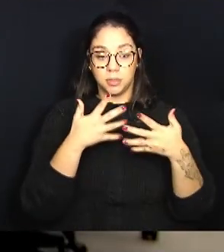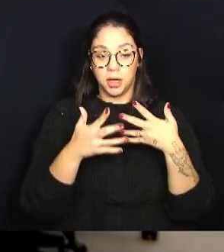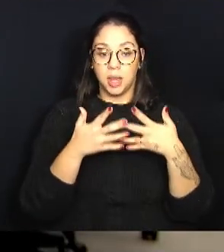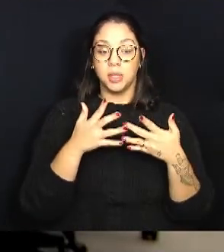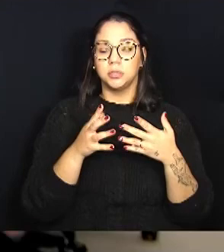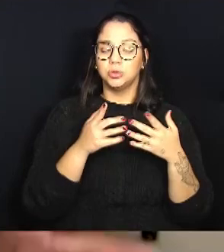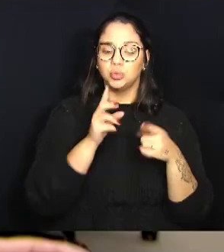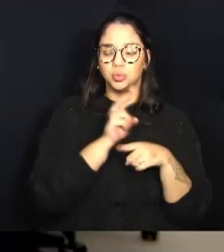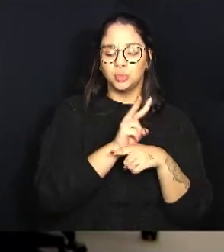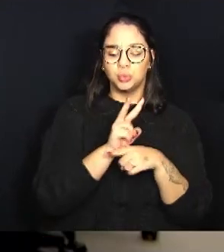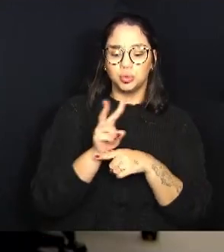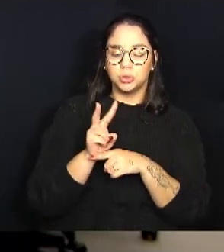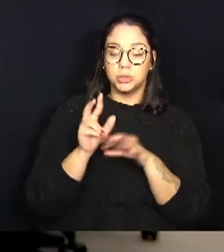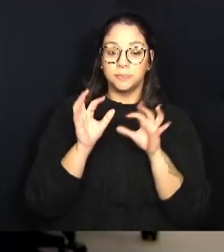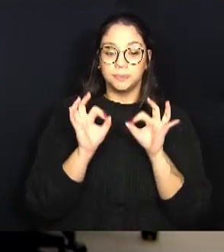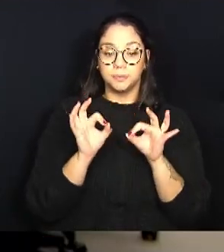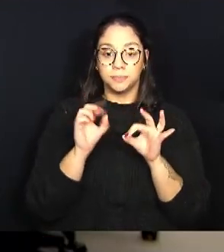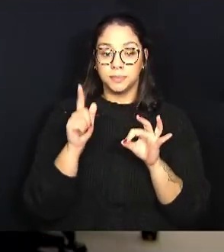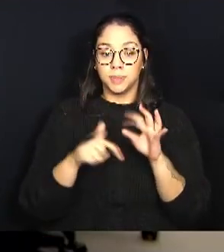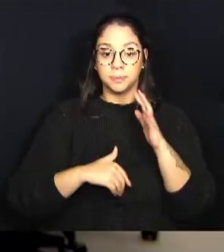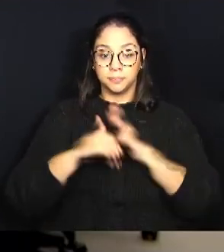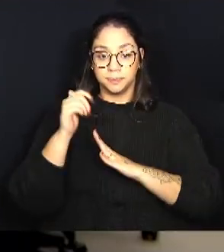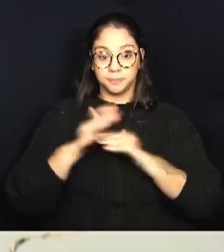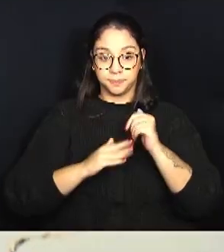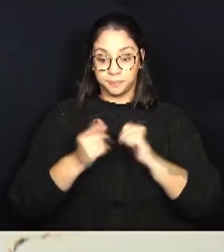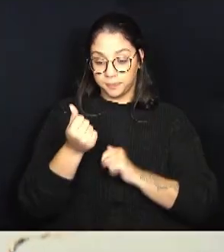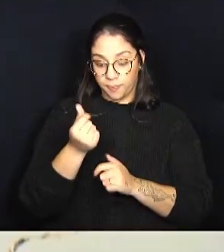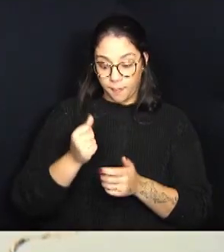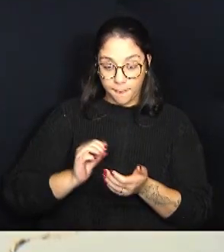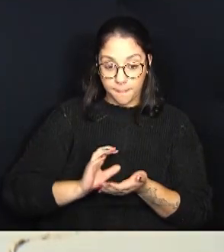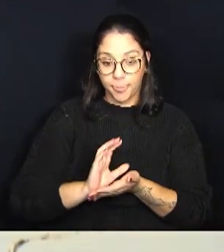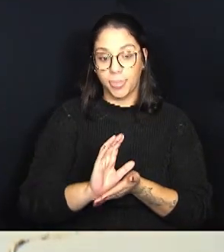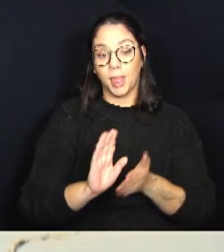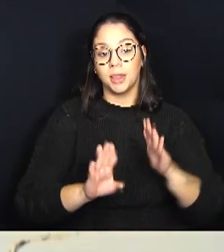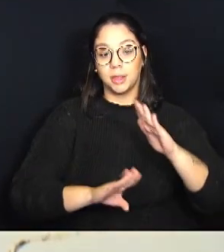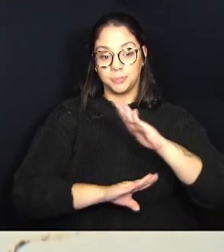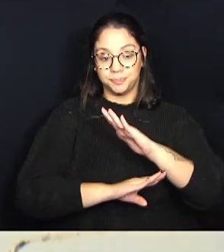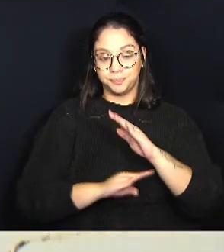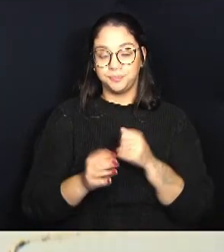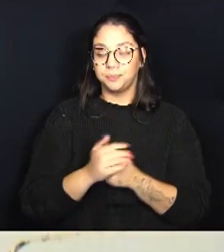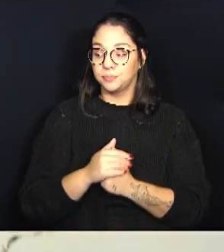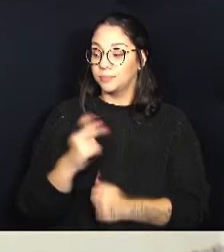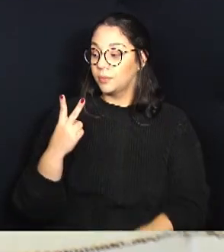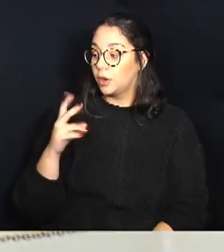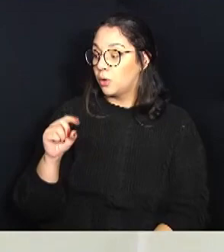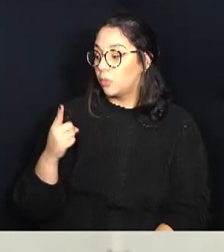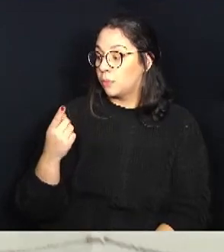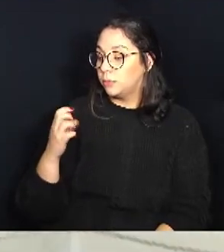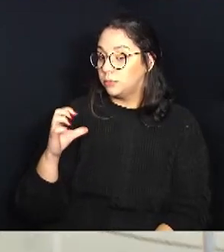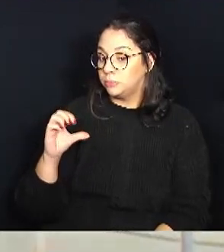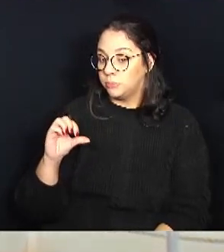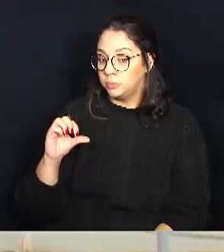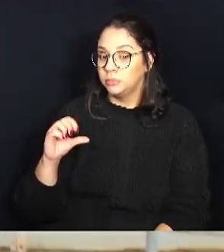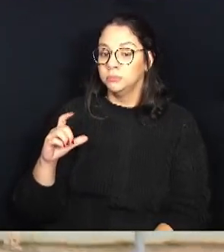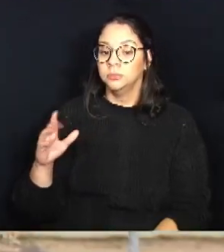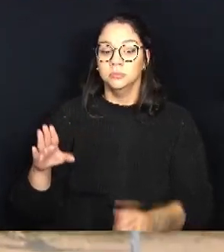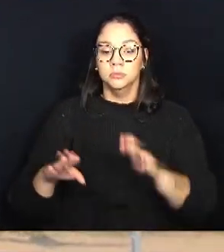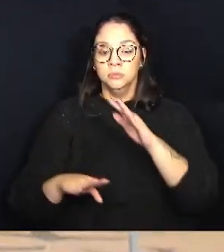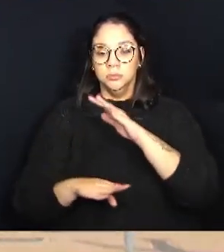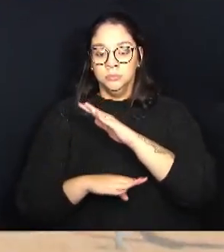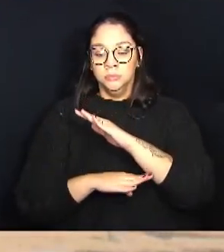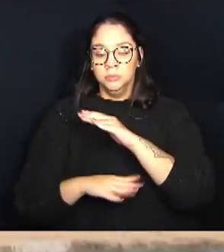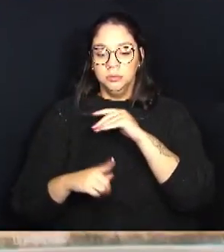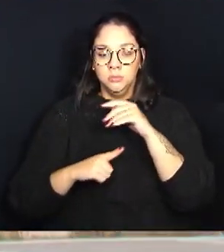o zelo na aplicação dos recursos públicos da casa. No ano de 2019, a Câmara de Campinas ficou entre os